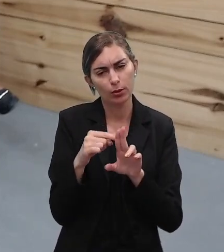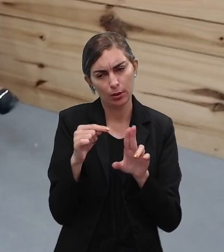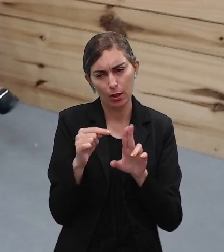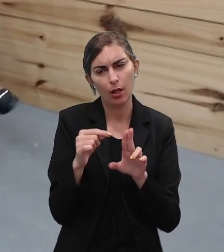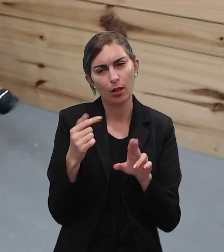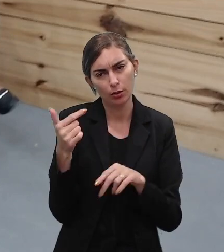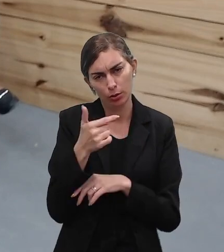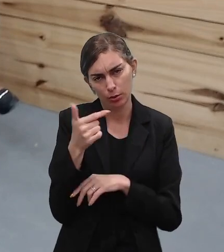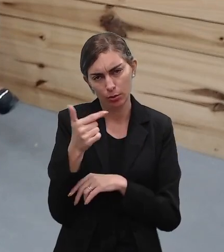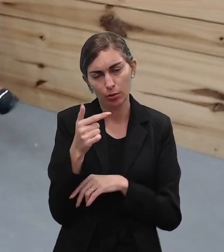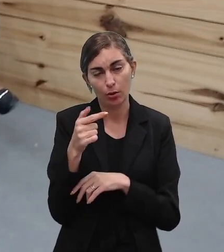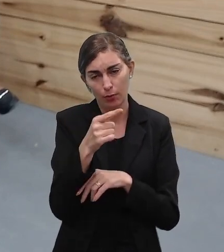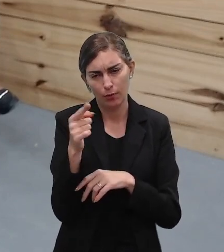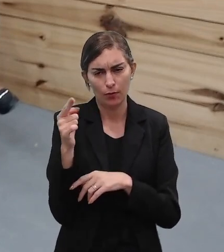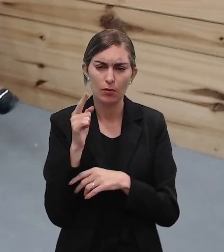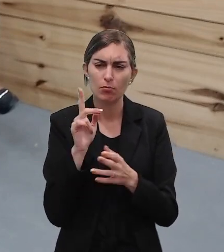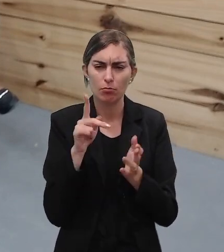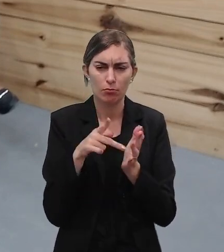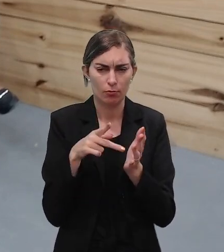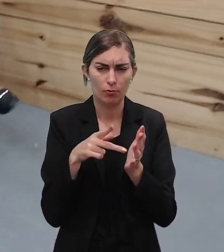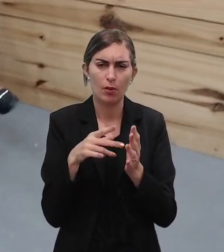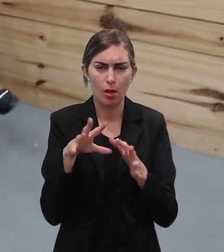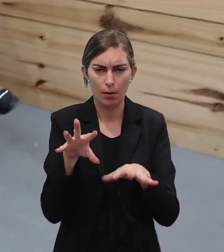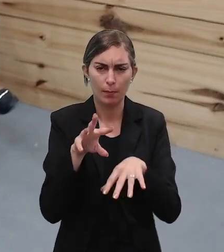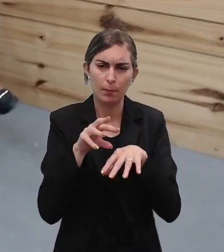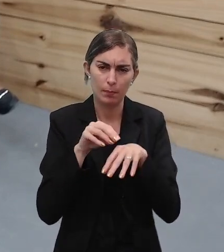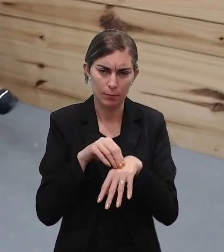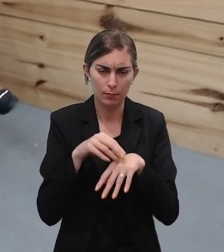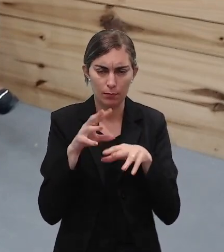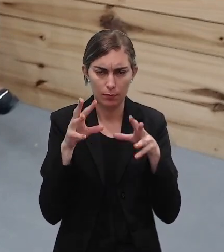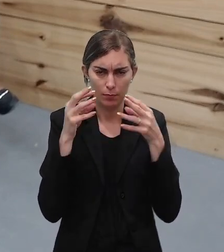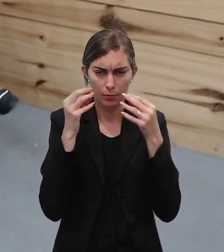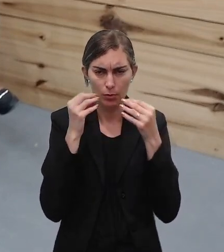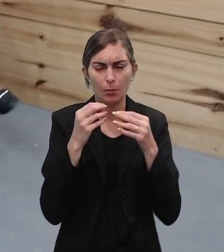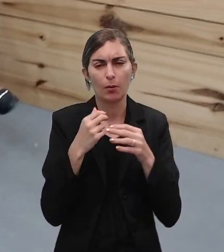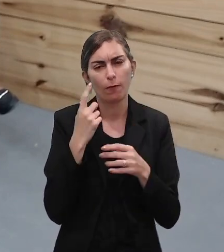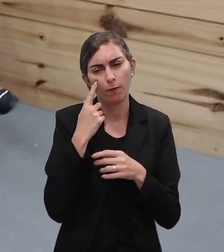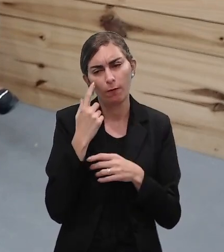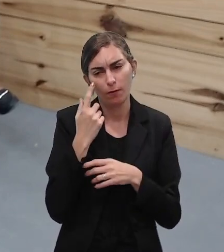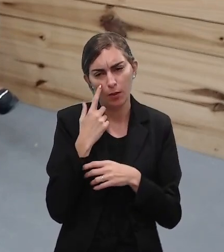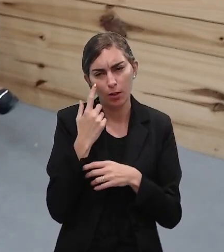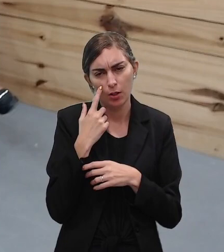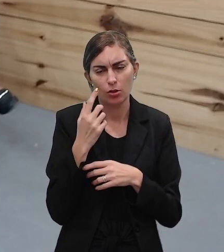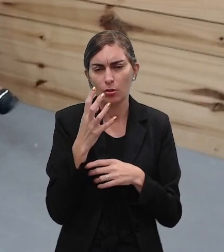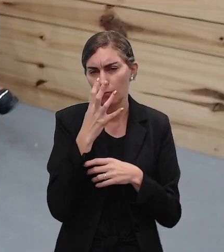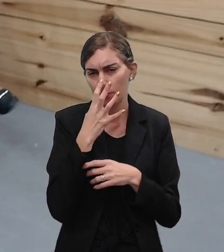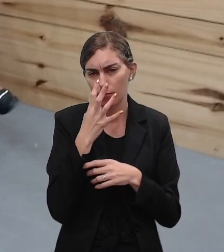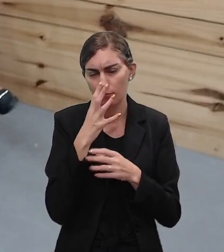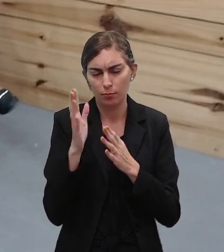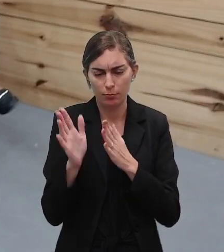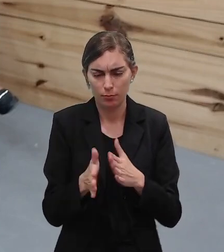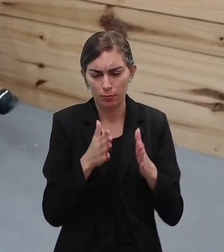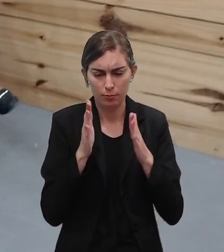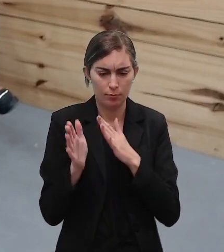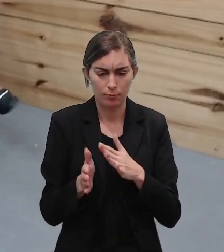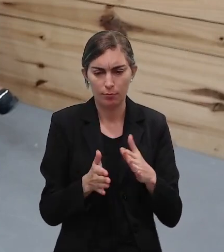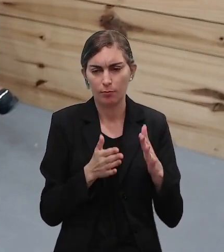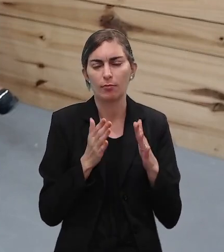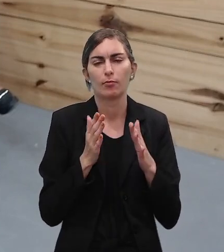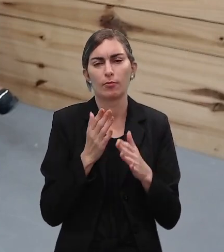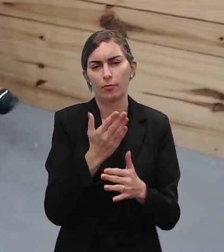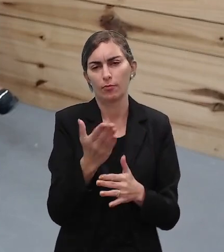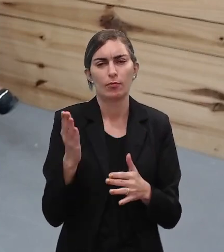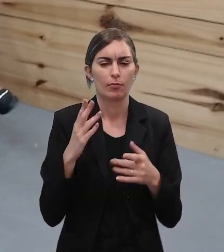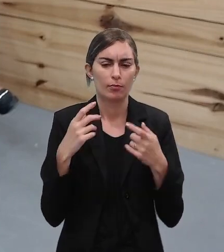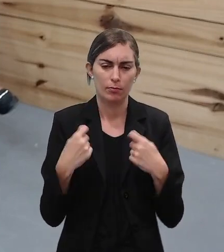unidade 2, para que vocês realmente possam se apropriar. Reveja, né? Assista esse vídeo outras vezes, assim que você